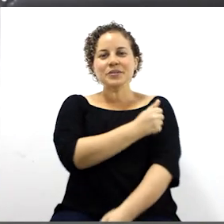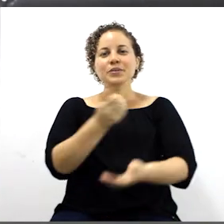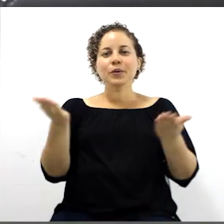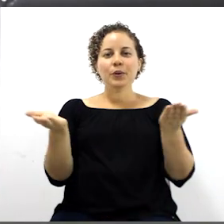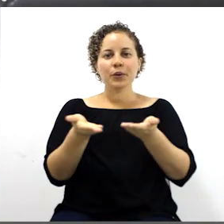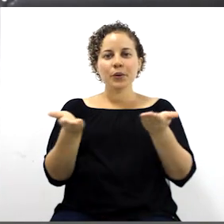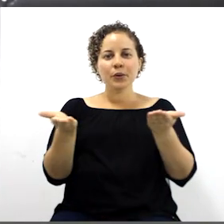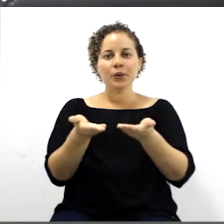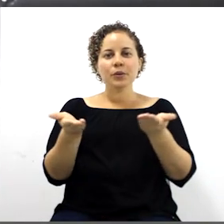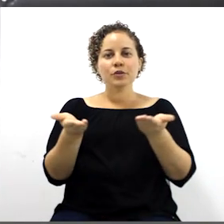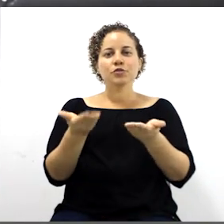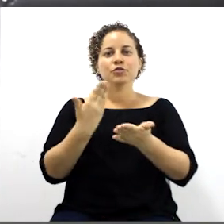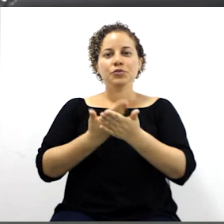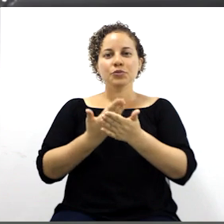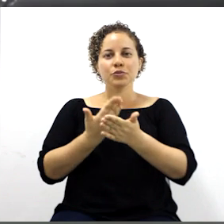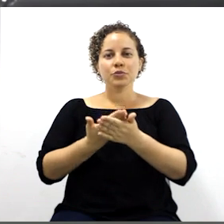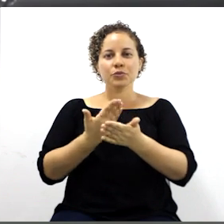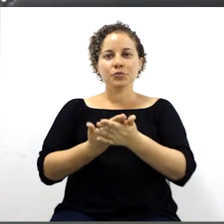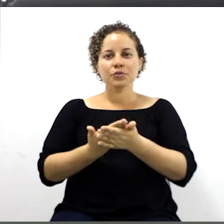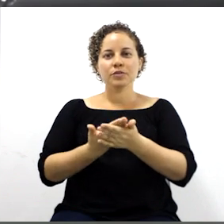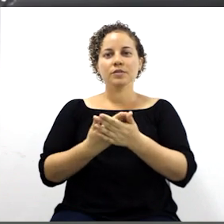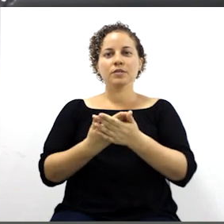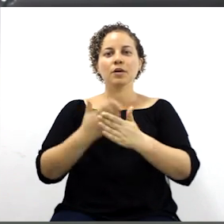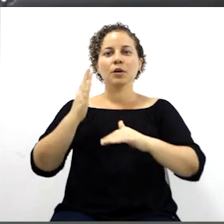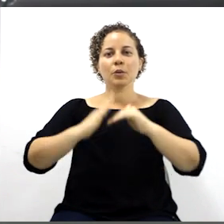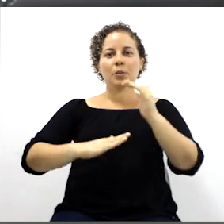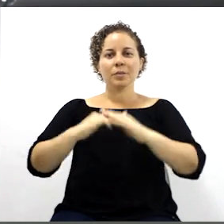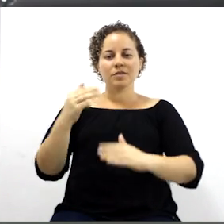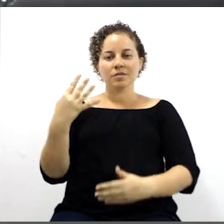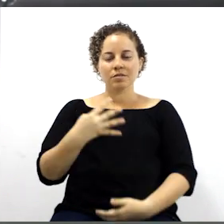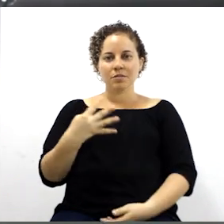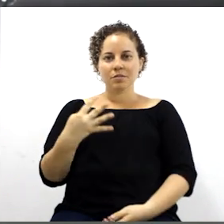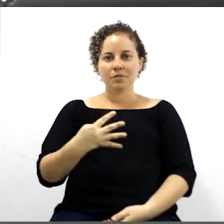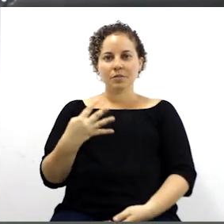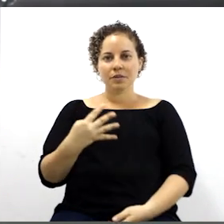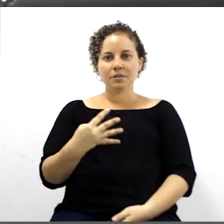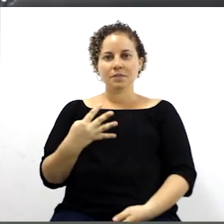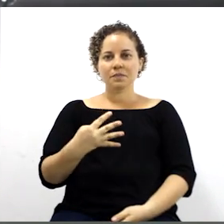Hoje nós vamos trabalhar com a competência 4, né?